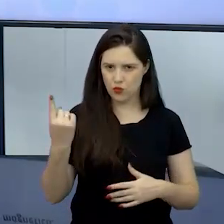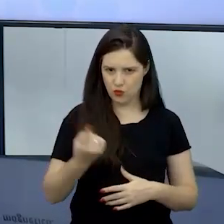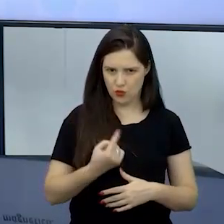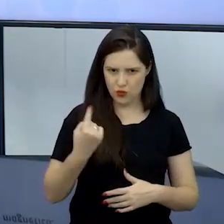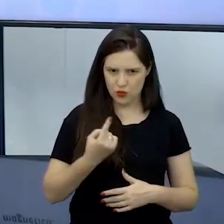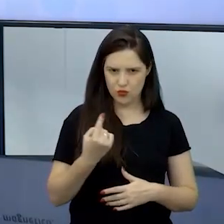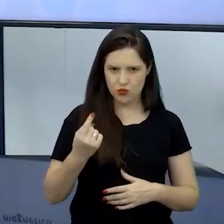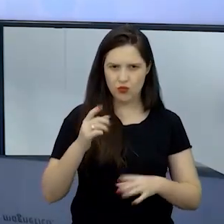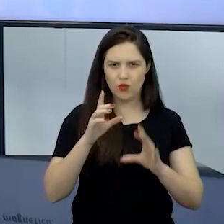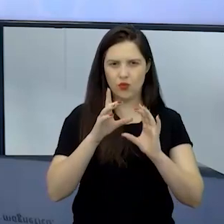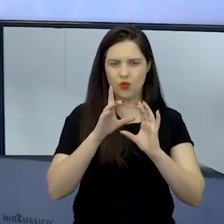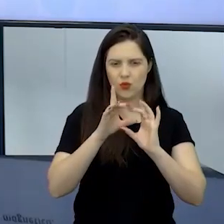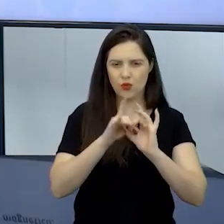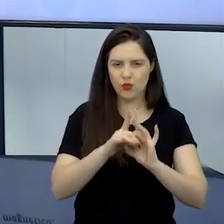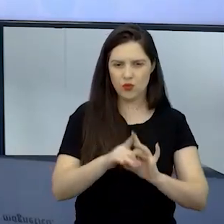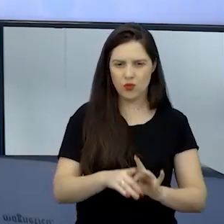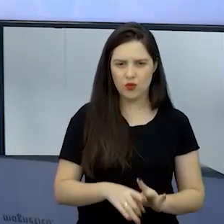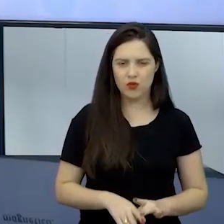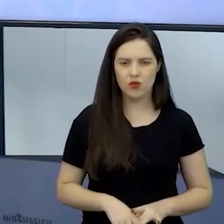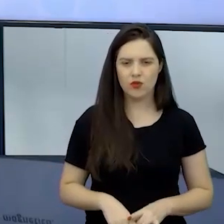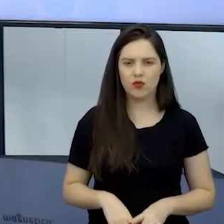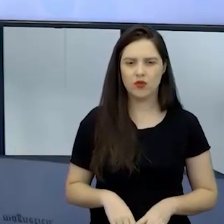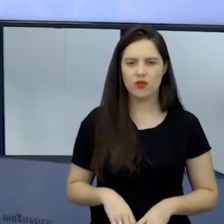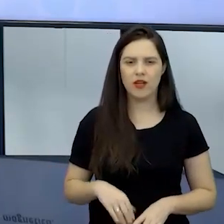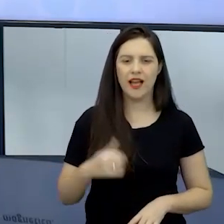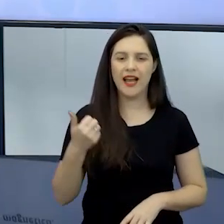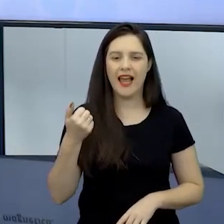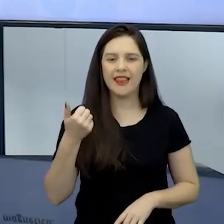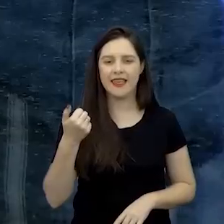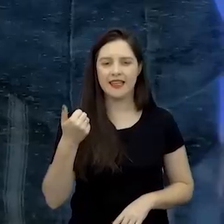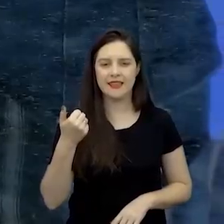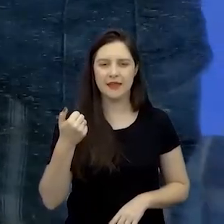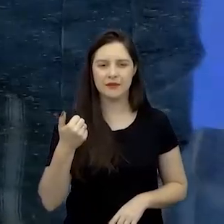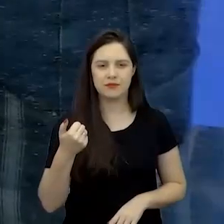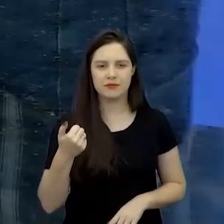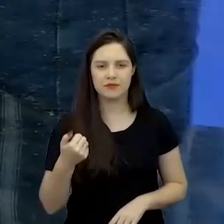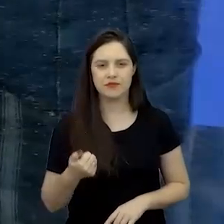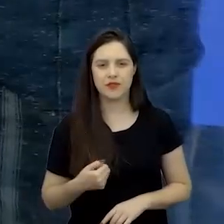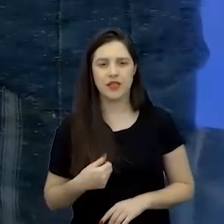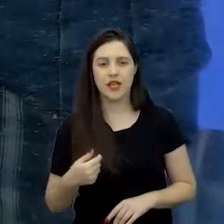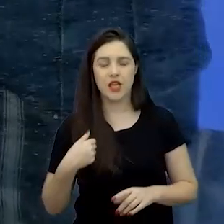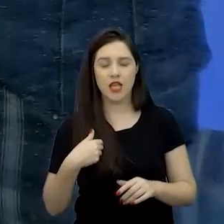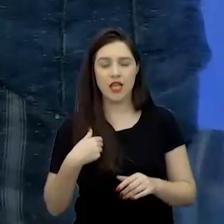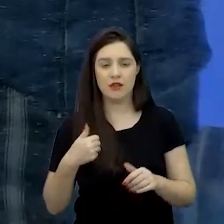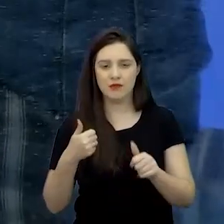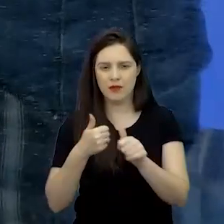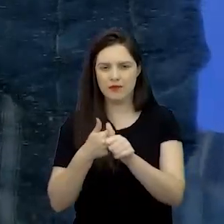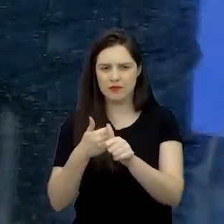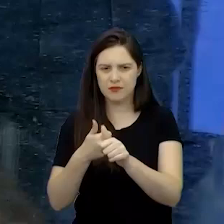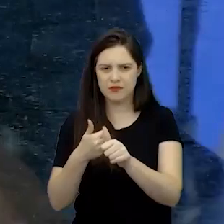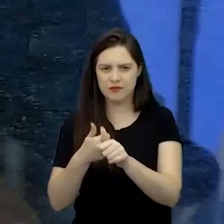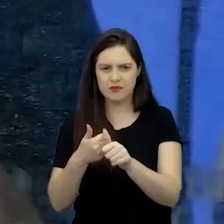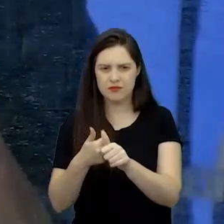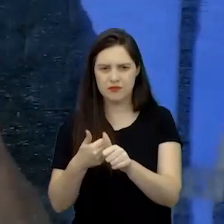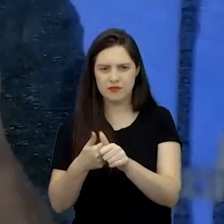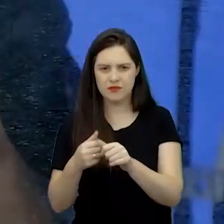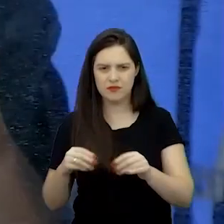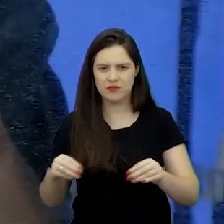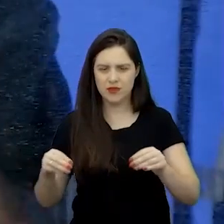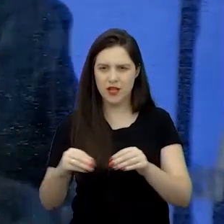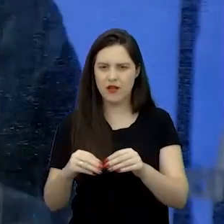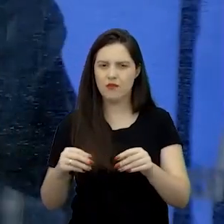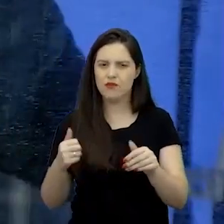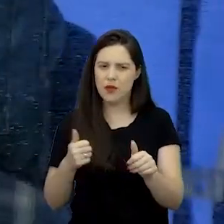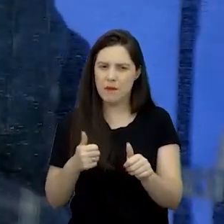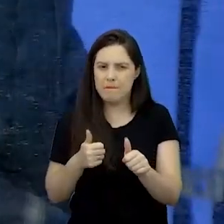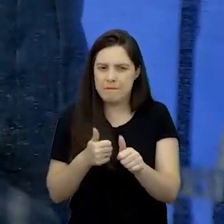nosso ponteiro aqui, se a gente pensa, vamos ver aqui um caso, ó, praticamente todo ele é de plástico, então eu posso deixar o ímã pertinho